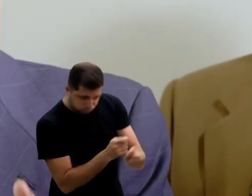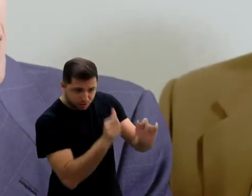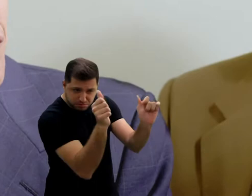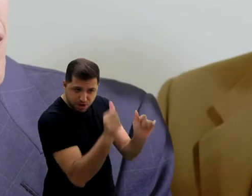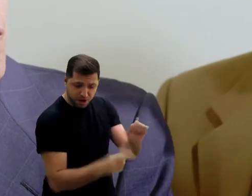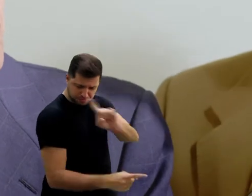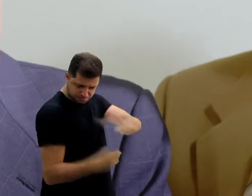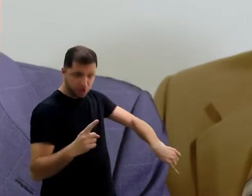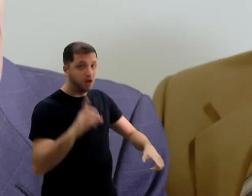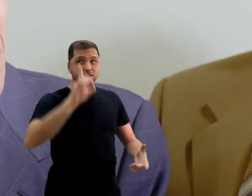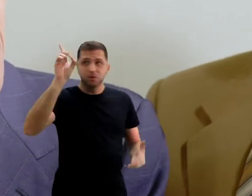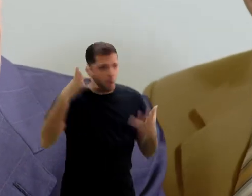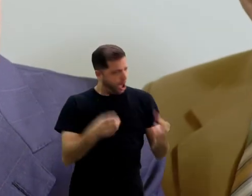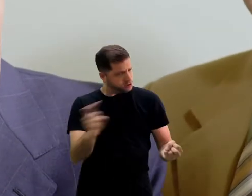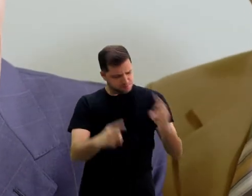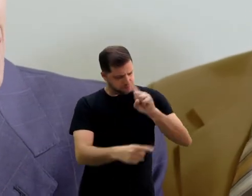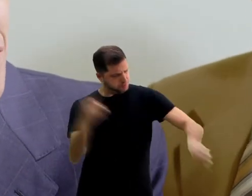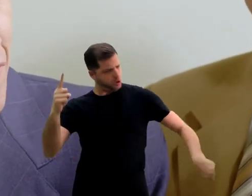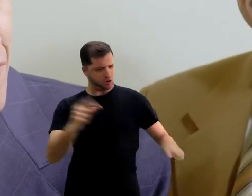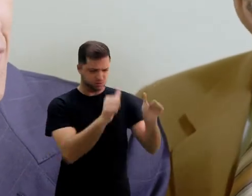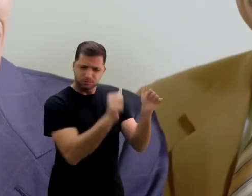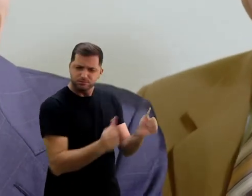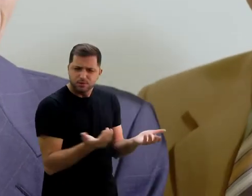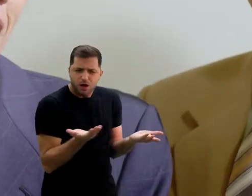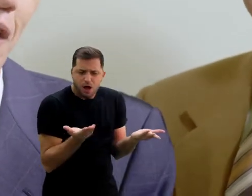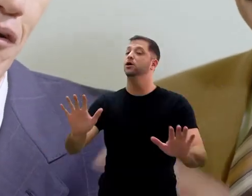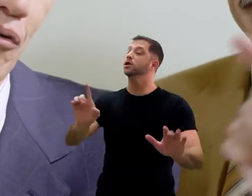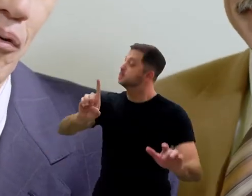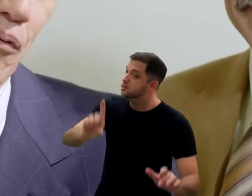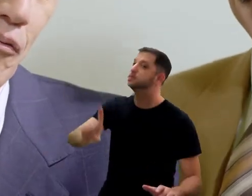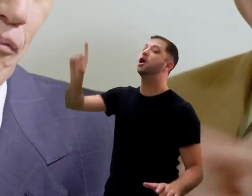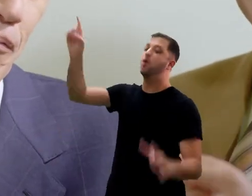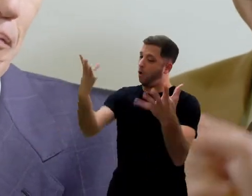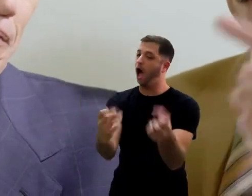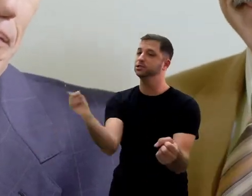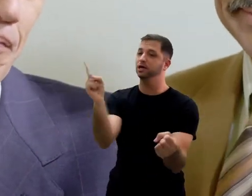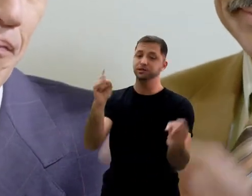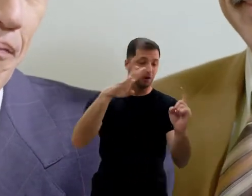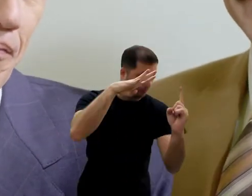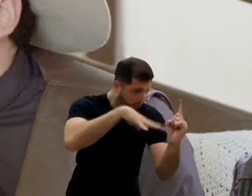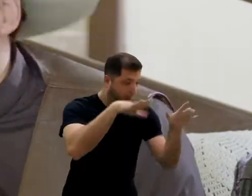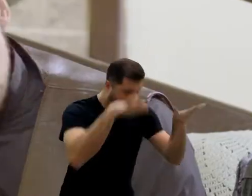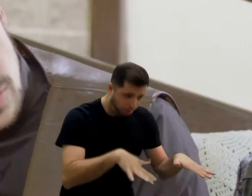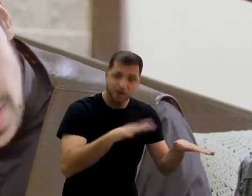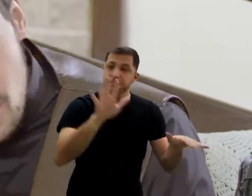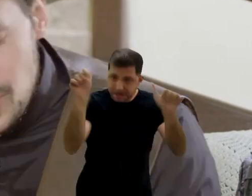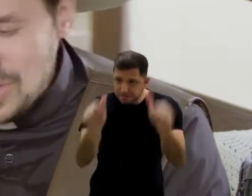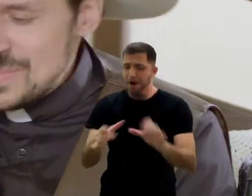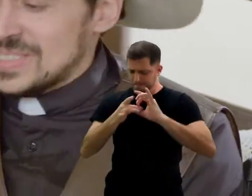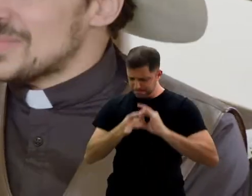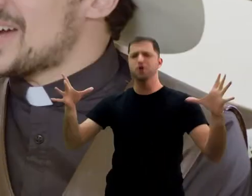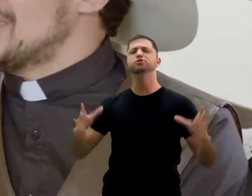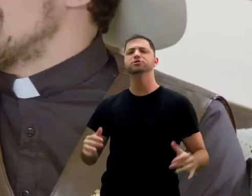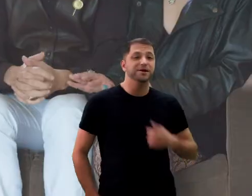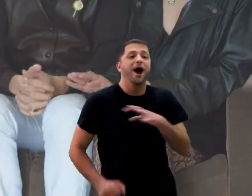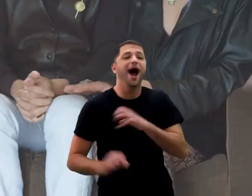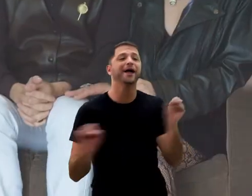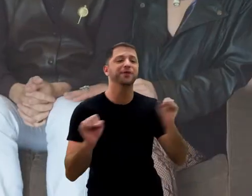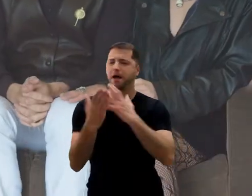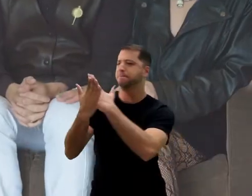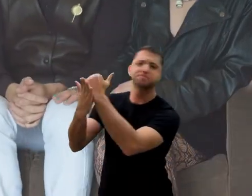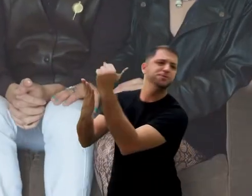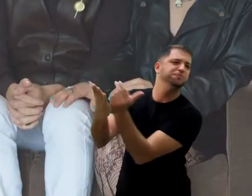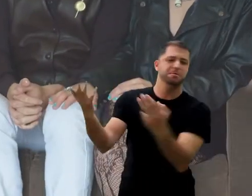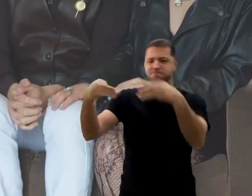imagens. Deus proíbe a idolatria. Deus proíbe a idolatria, mas Deus não proíbe as imagens. Eu